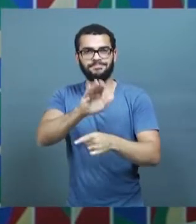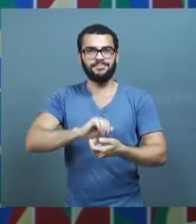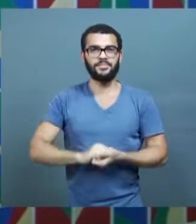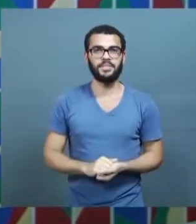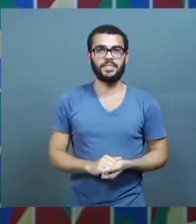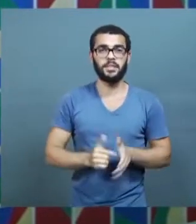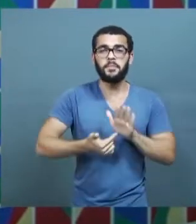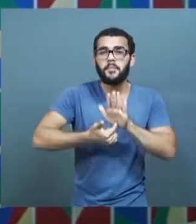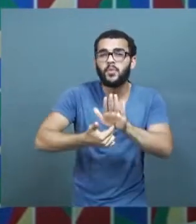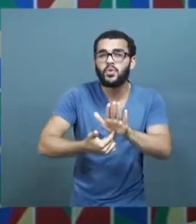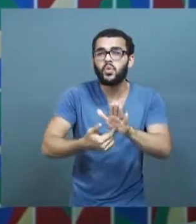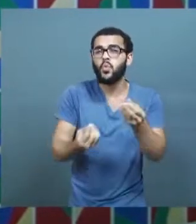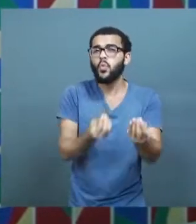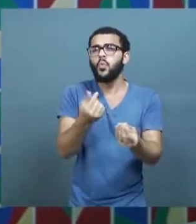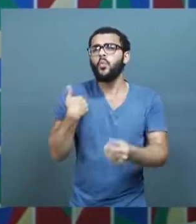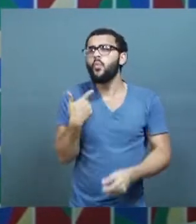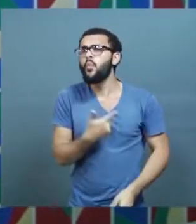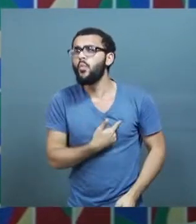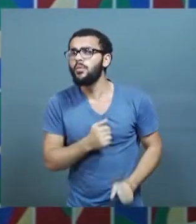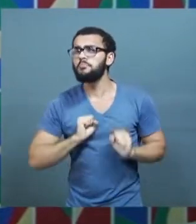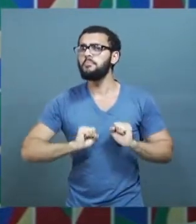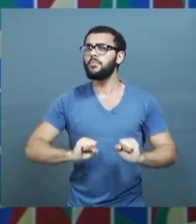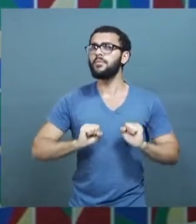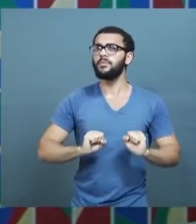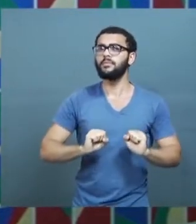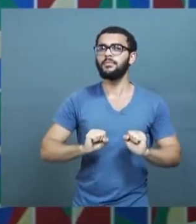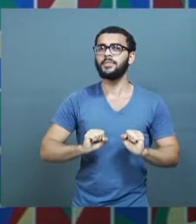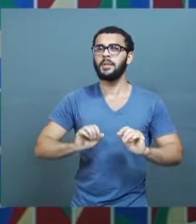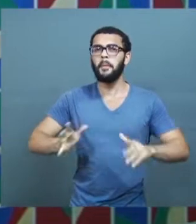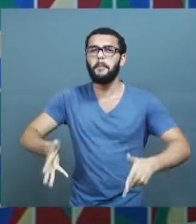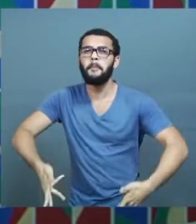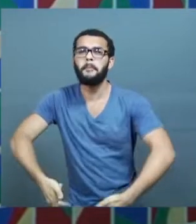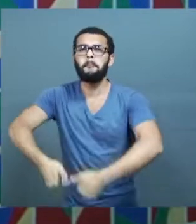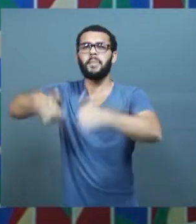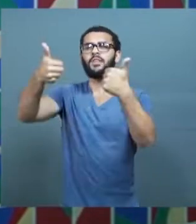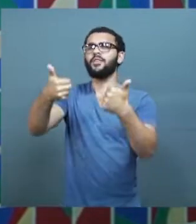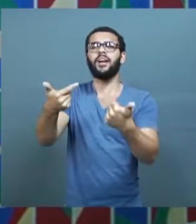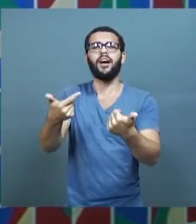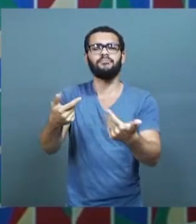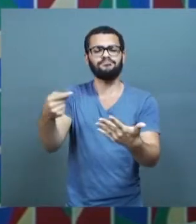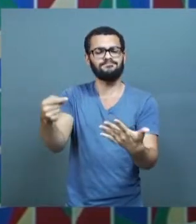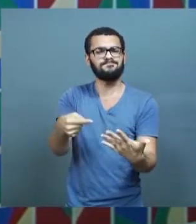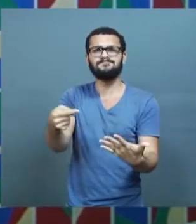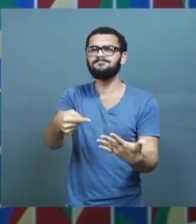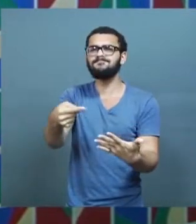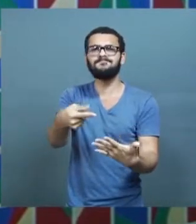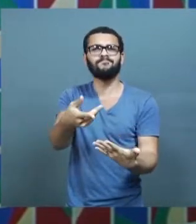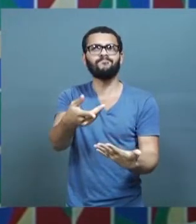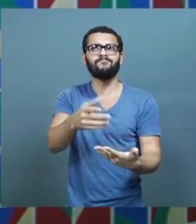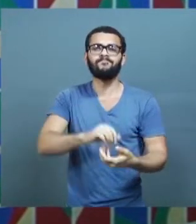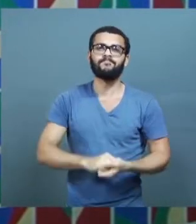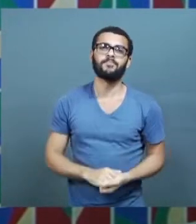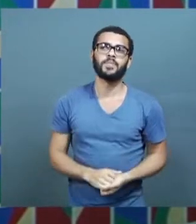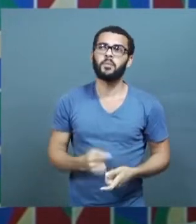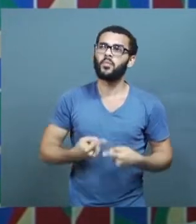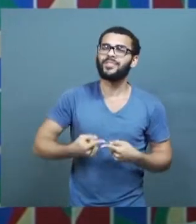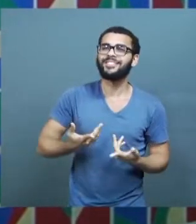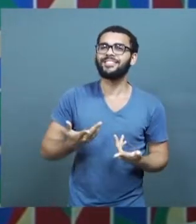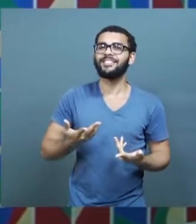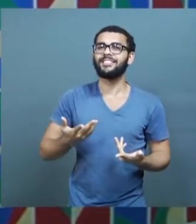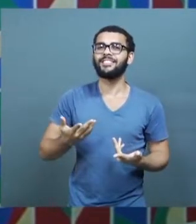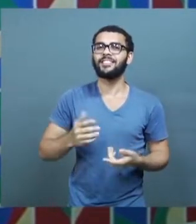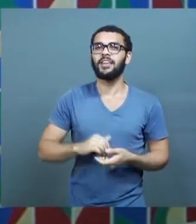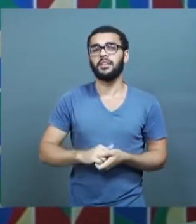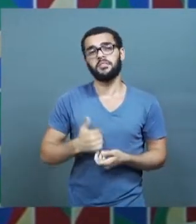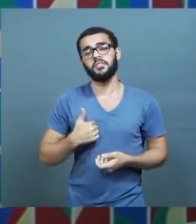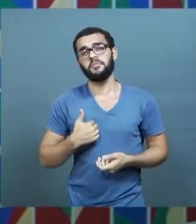na ação como que a gente pode estar melhorando alguns conceitos, né? Até então, acho que minha